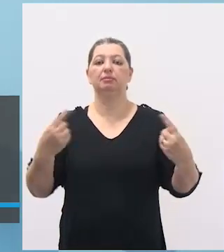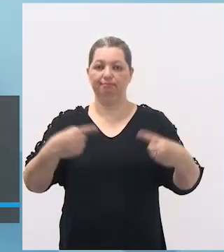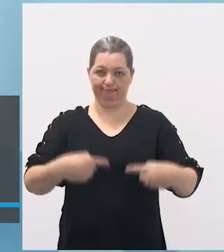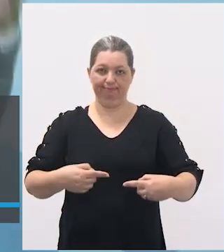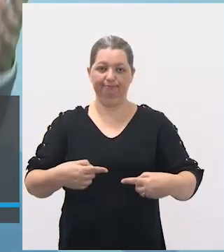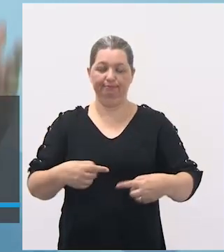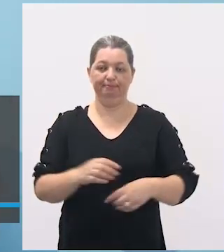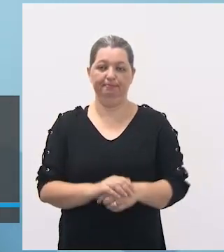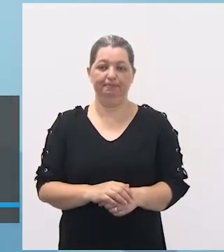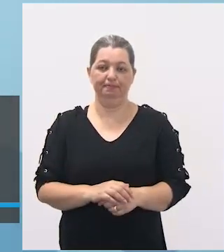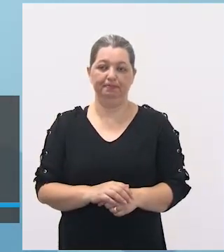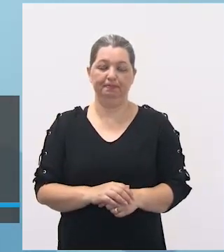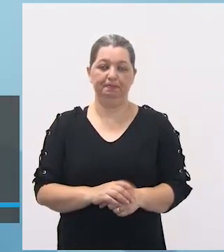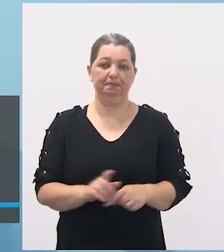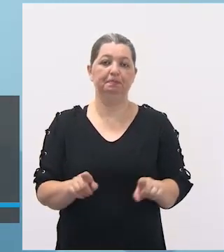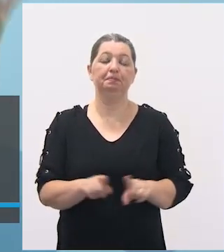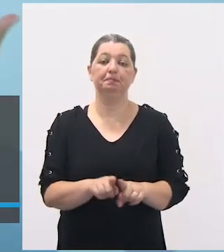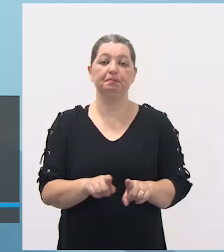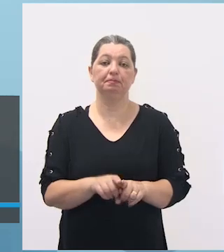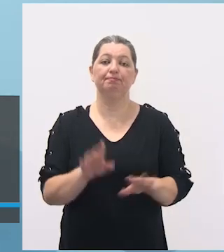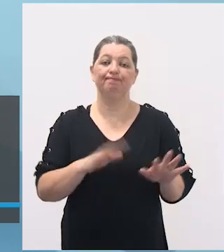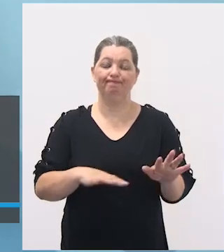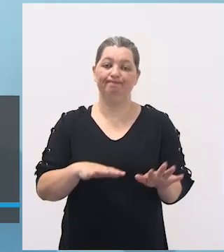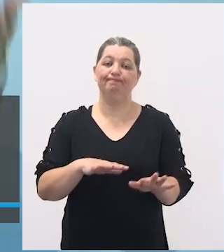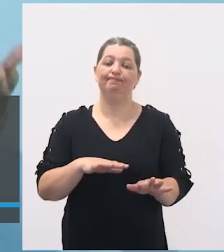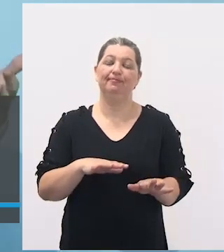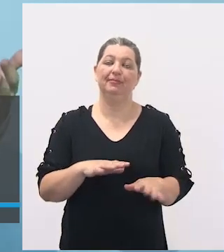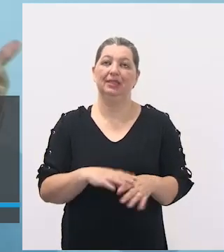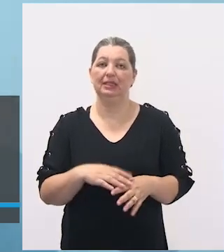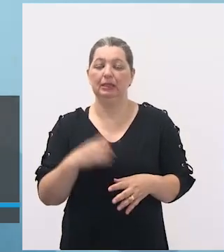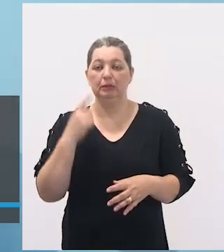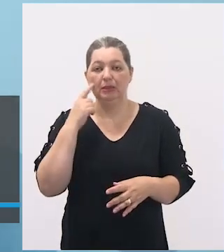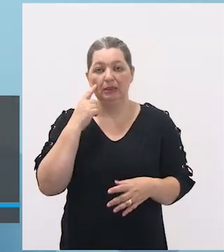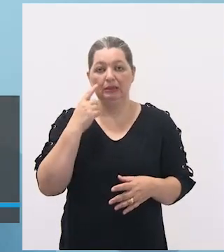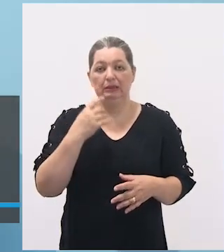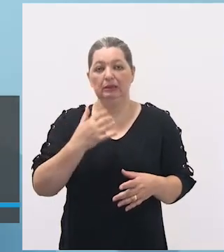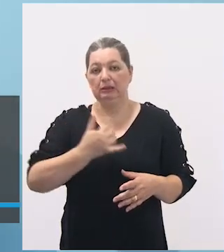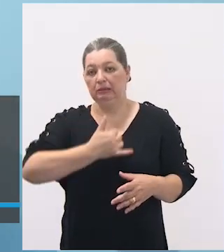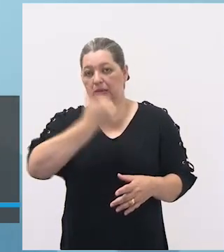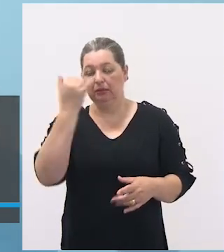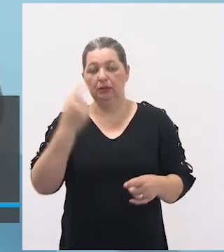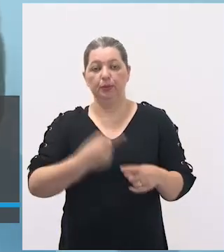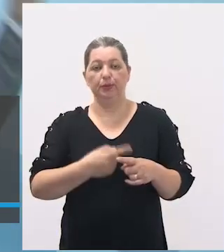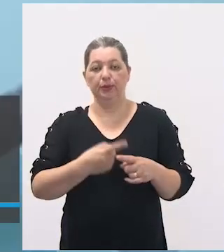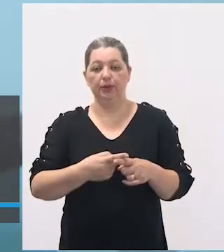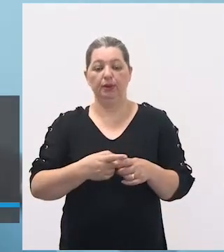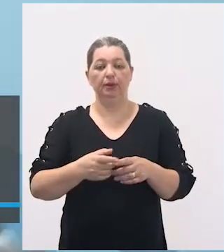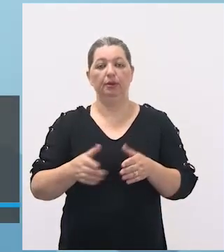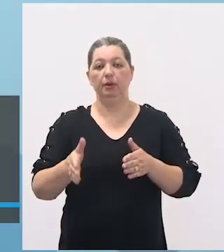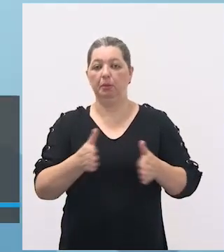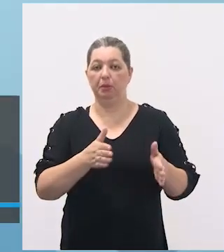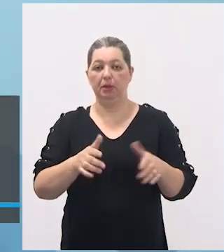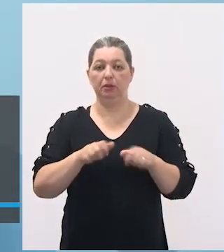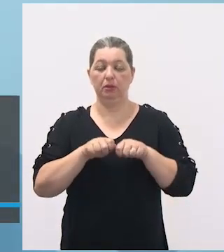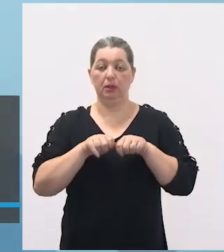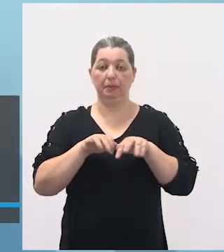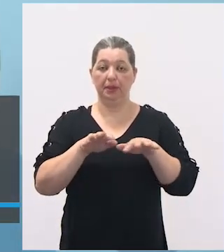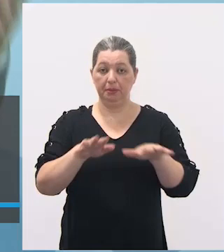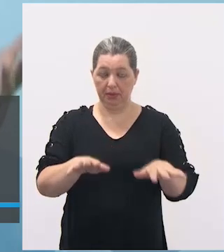para não dizer trágicos, né? Então, a pandemia trouxe aí um